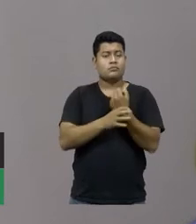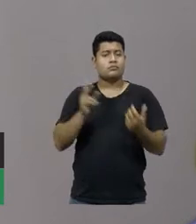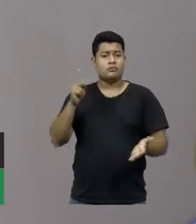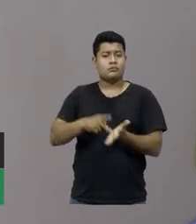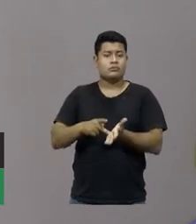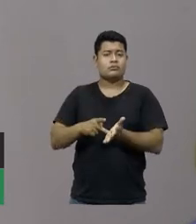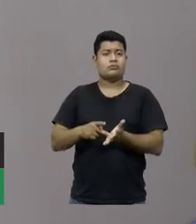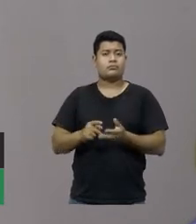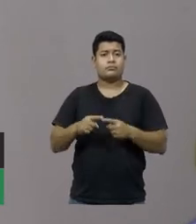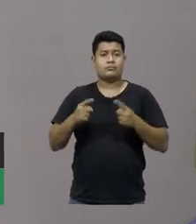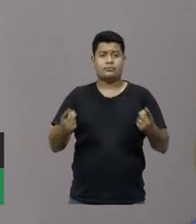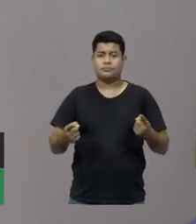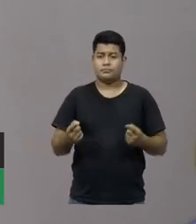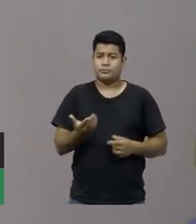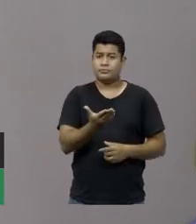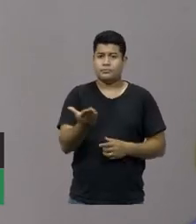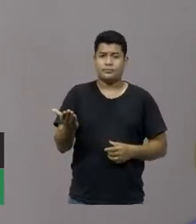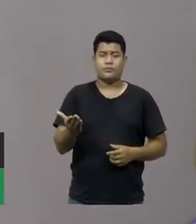Então,